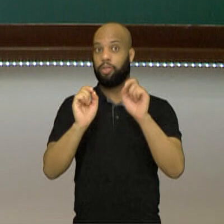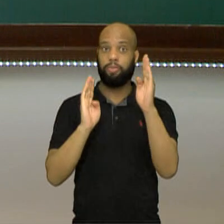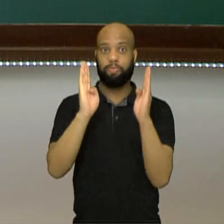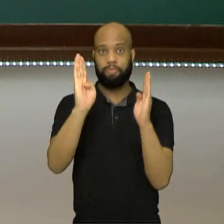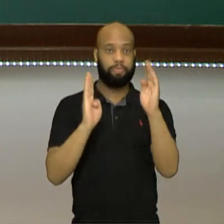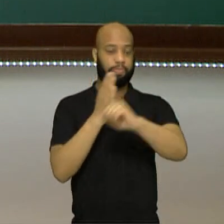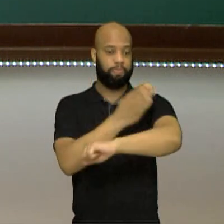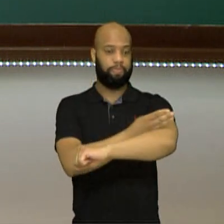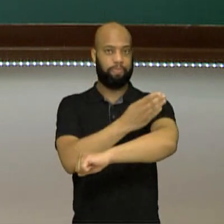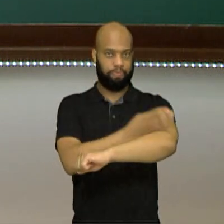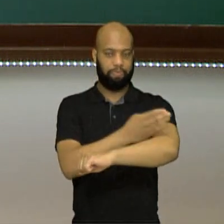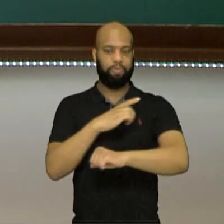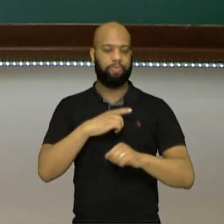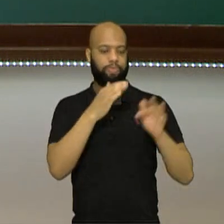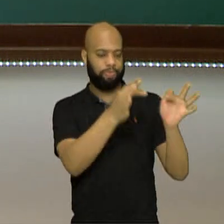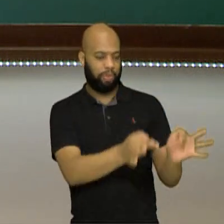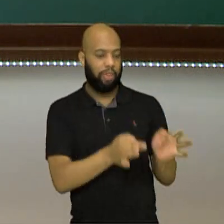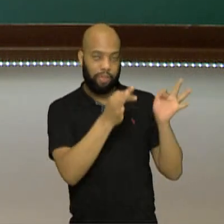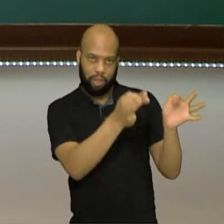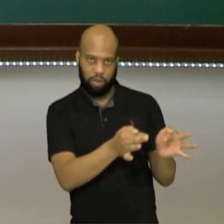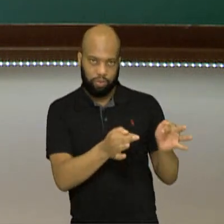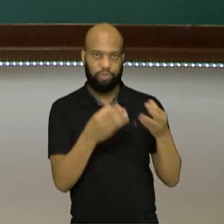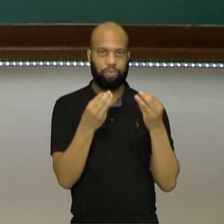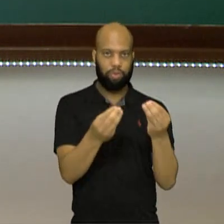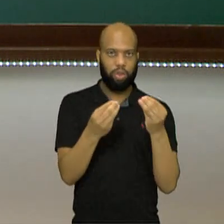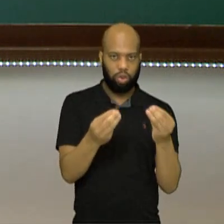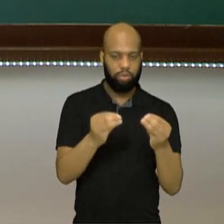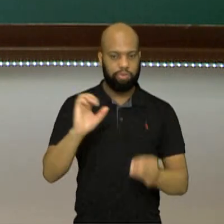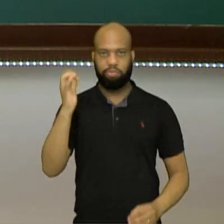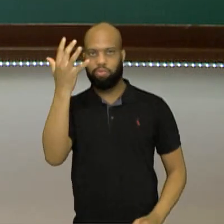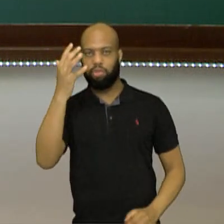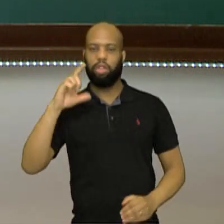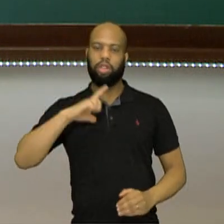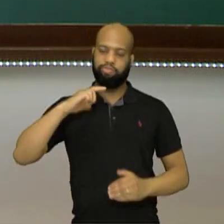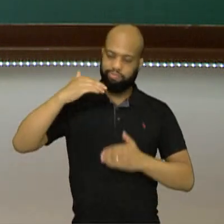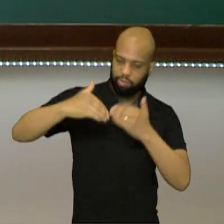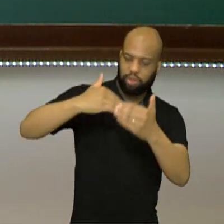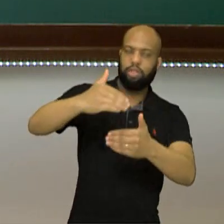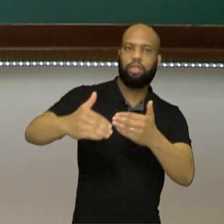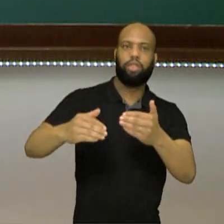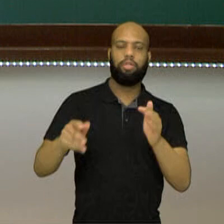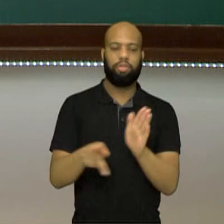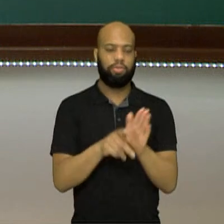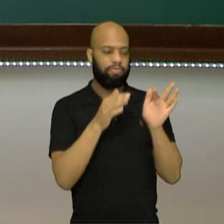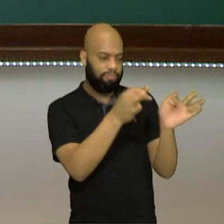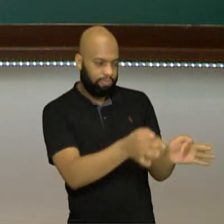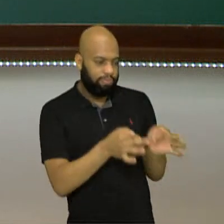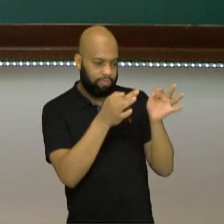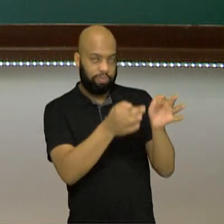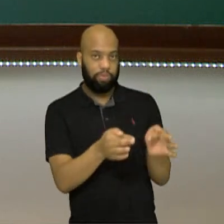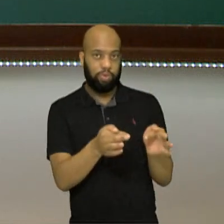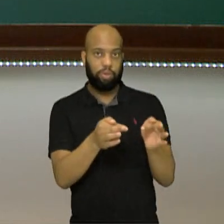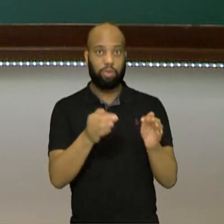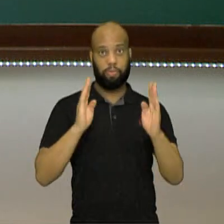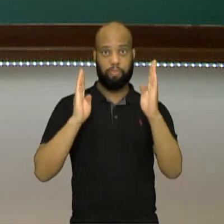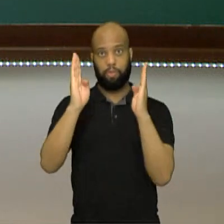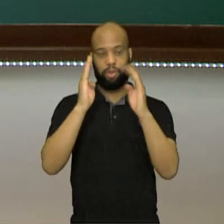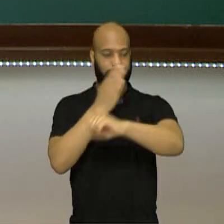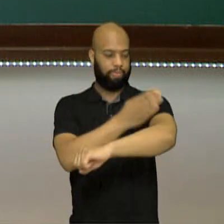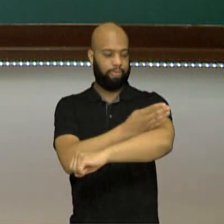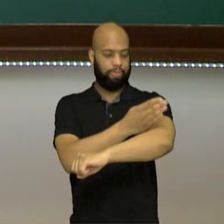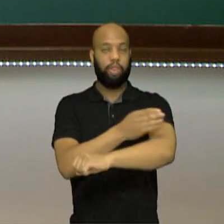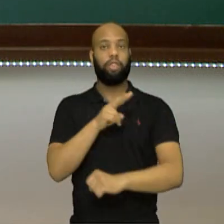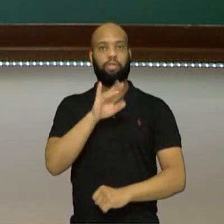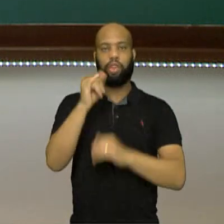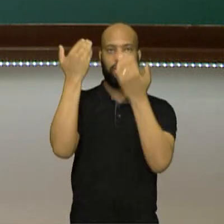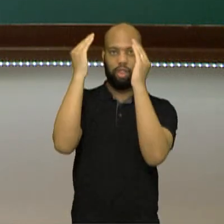a feudalização da Idade Média. De que forma se deu esse processo de feudalização da Idade Média? Então vamos analisar